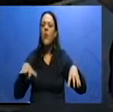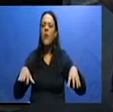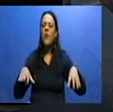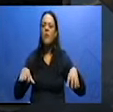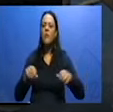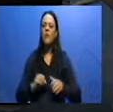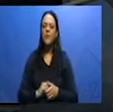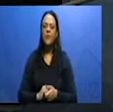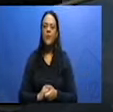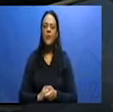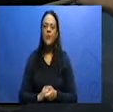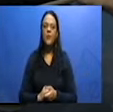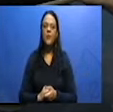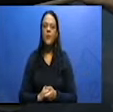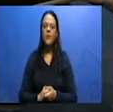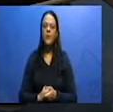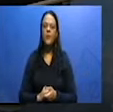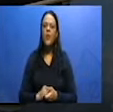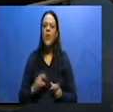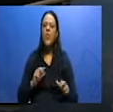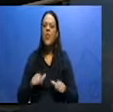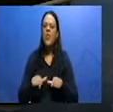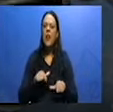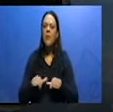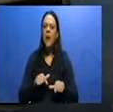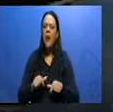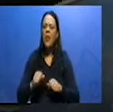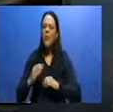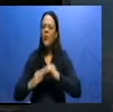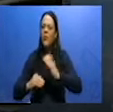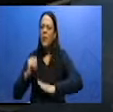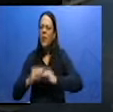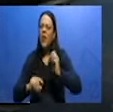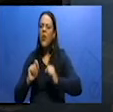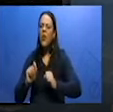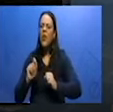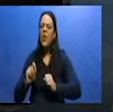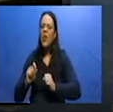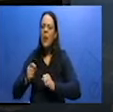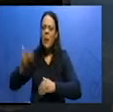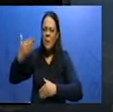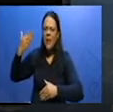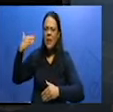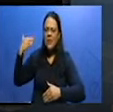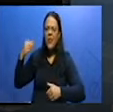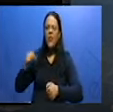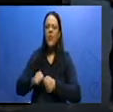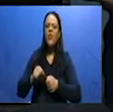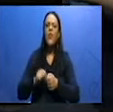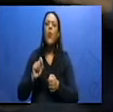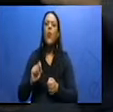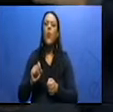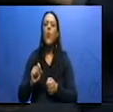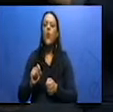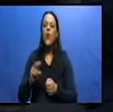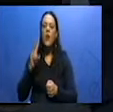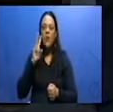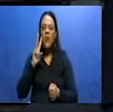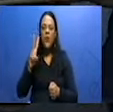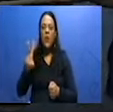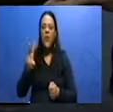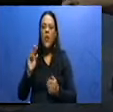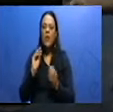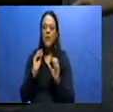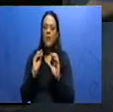de Gana? O que eles faziam bem? Tinha uma atividade que eles já faziam há muito tempo. O que era? Então, vocês vão completar.